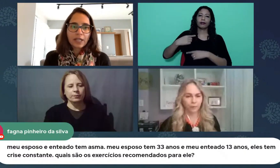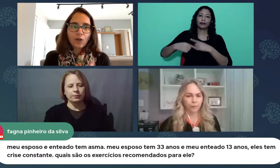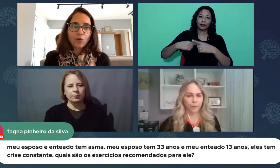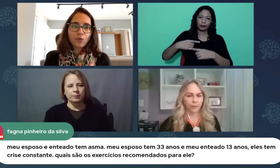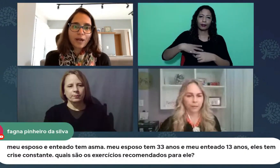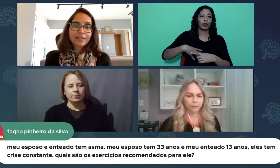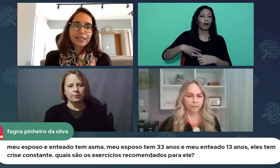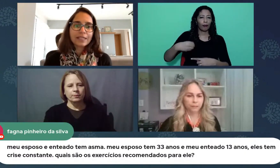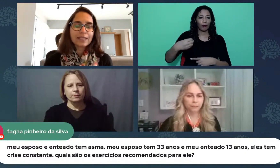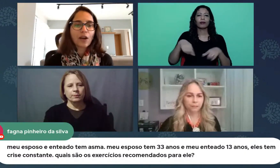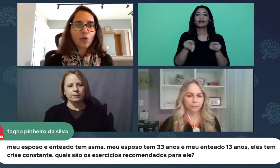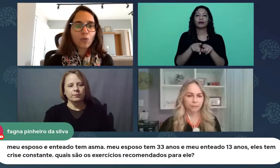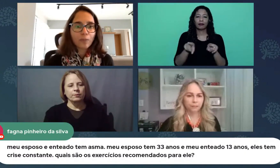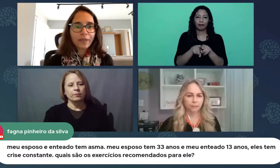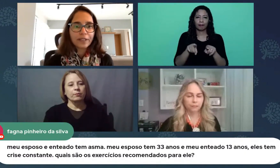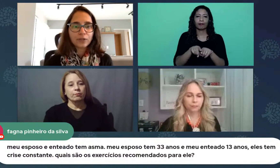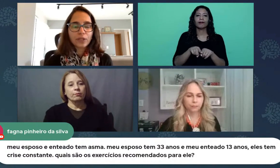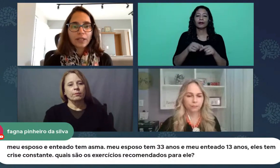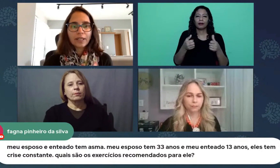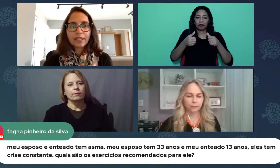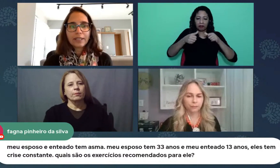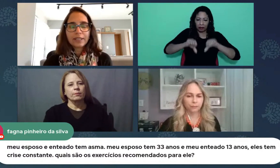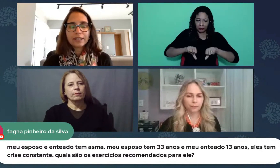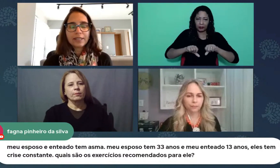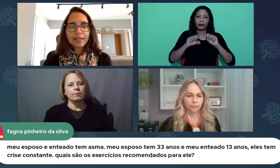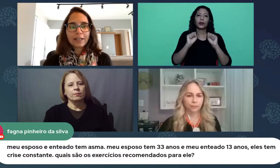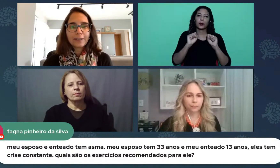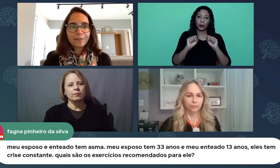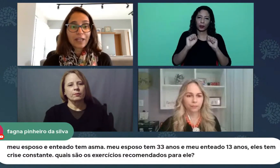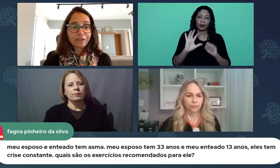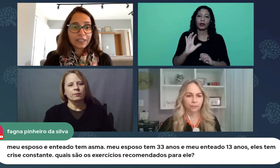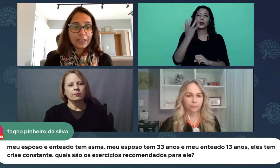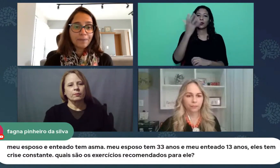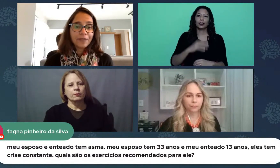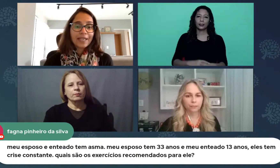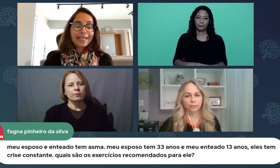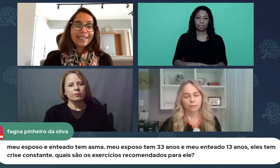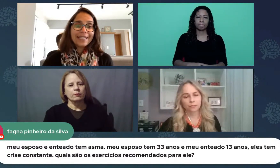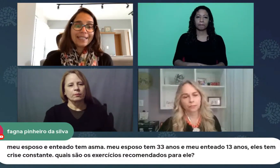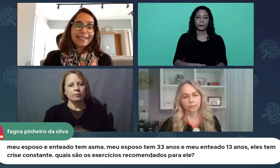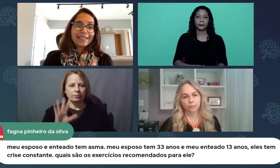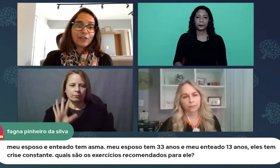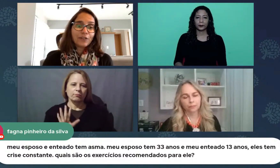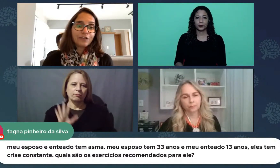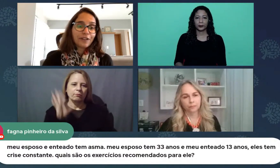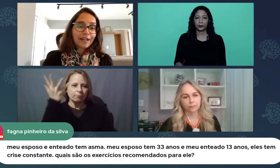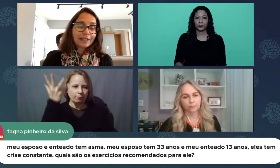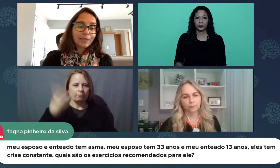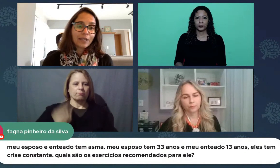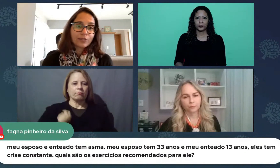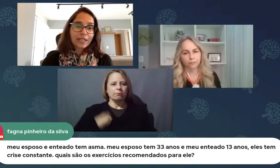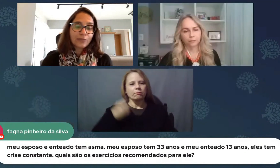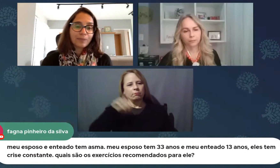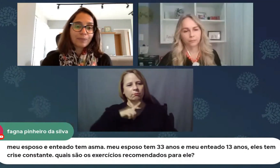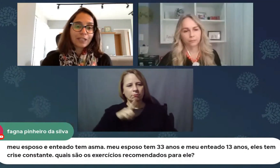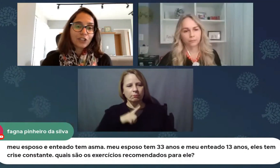menos as crises em algum momento da vida. E, Fagma,